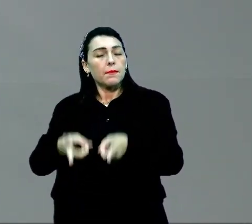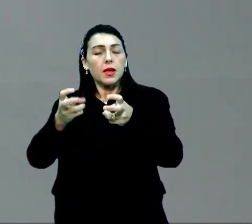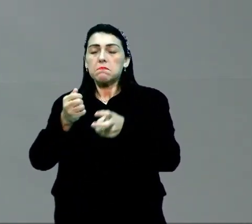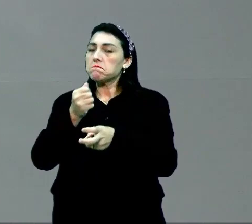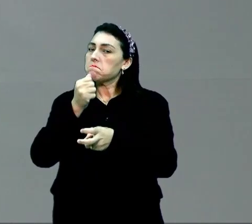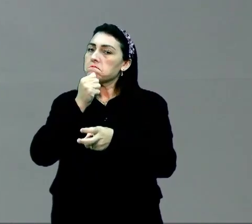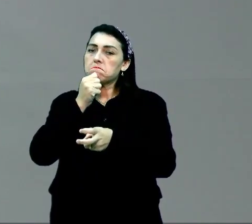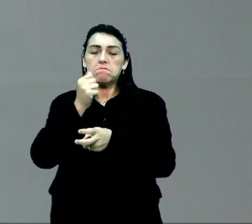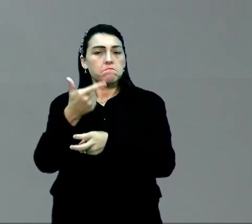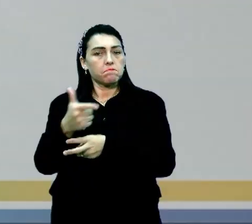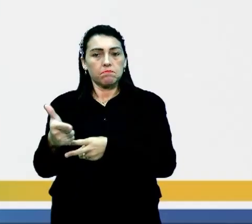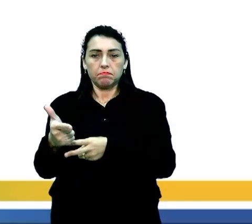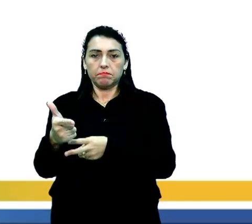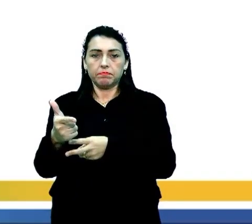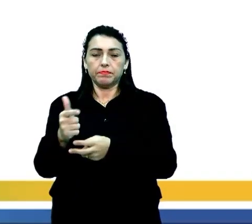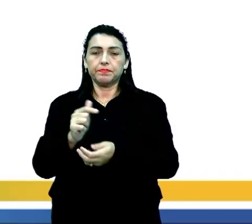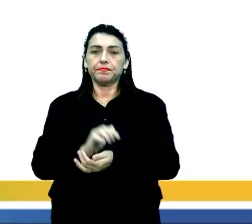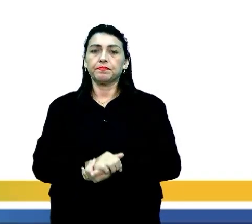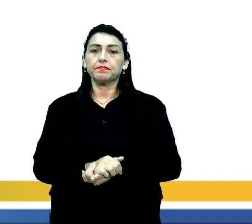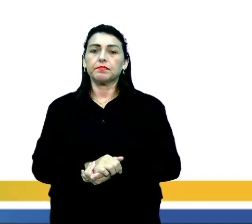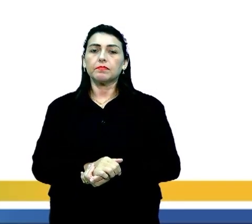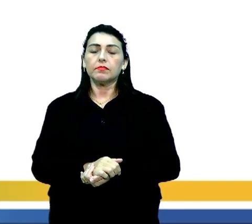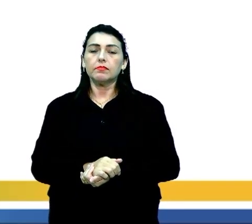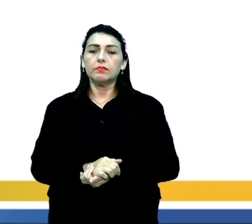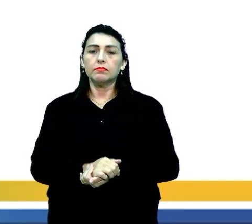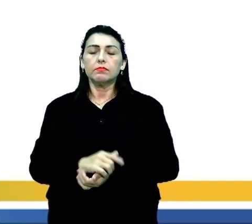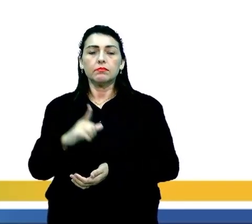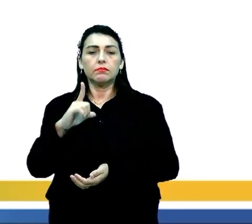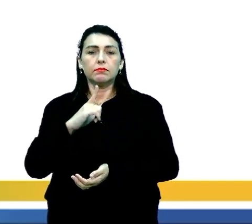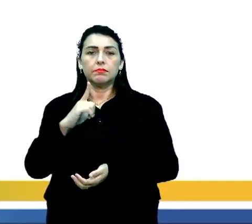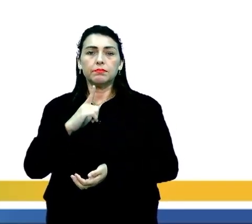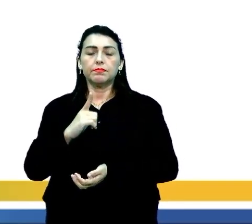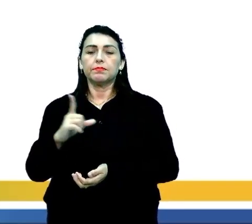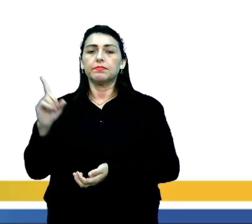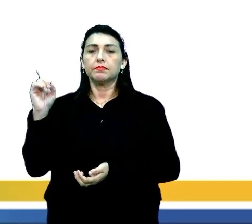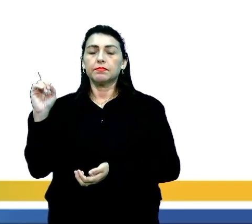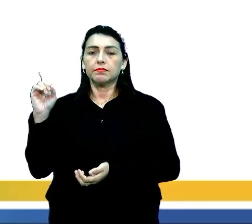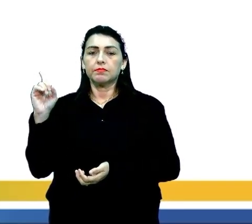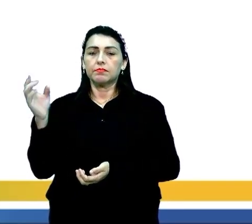ainda não ocorre de forma plena. E aí nós temos aqui